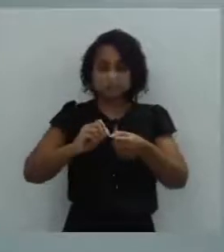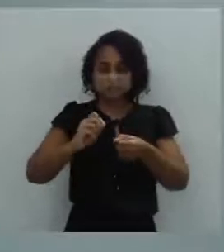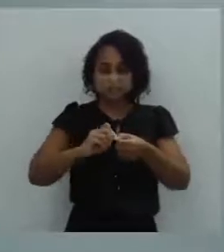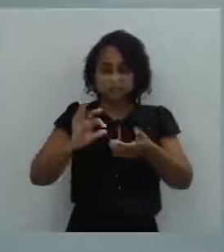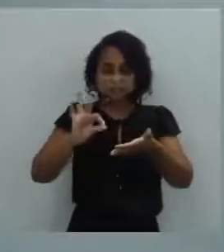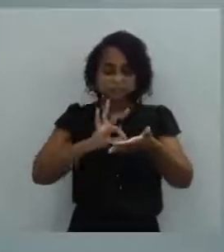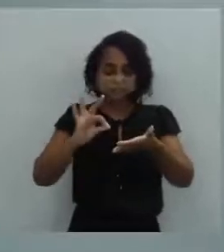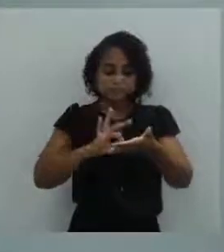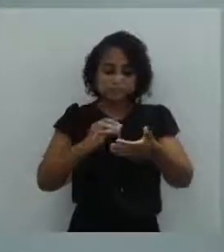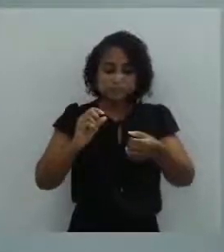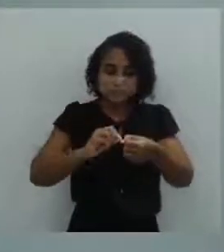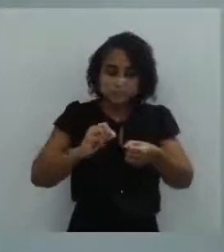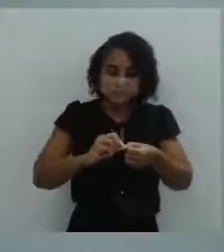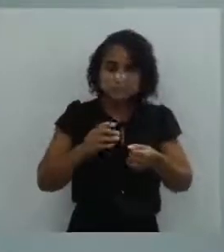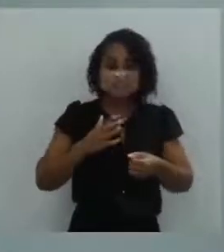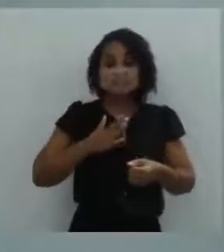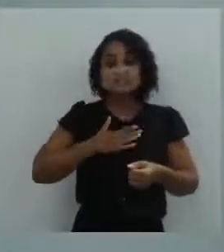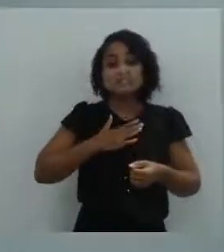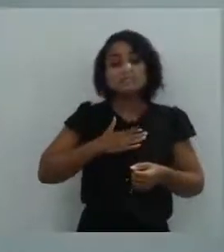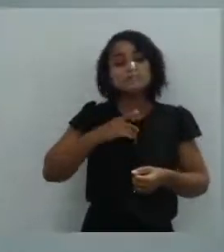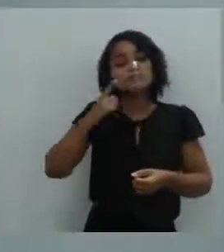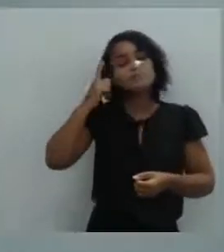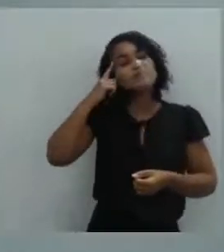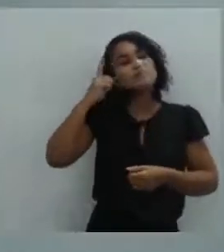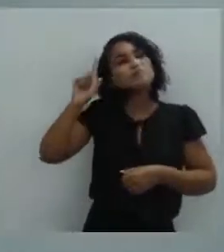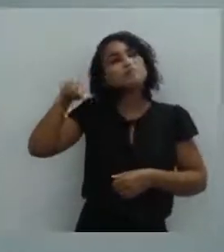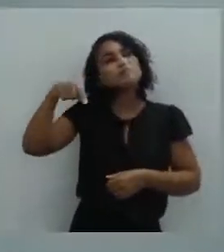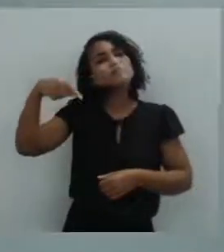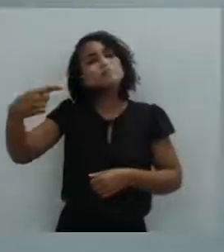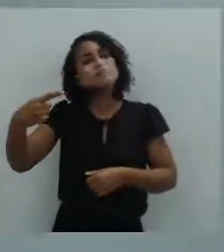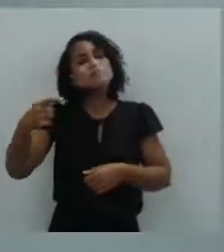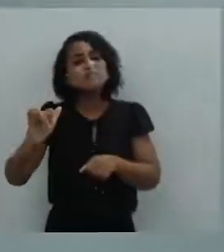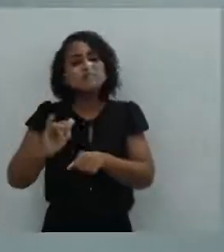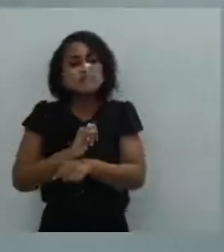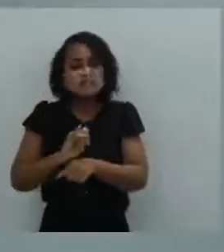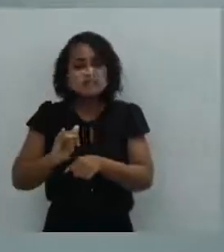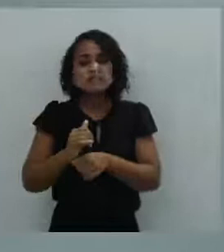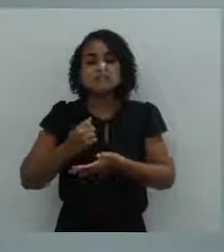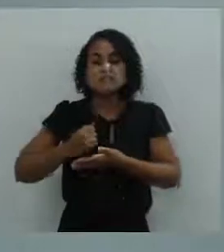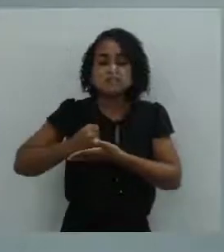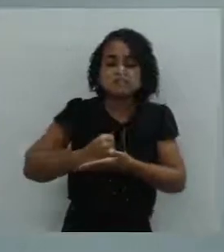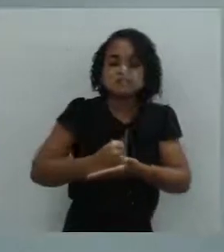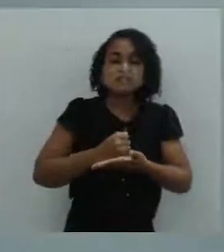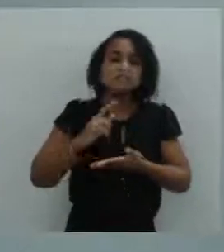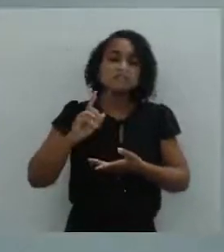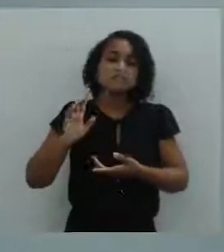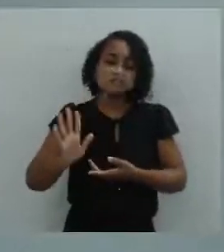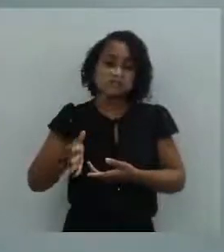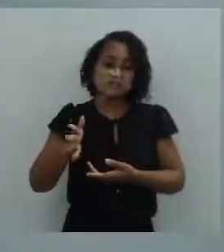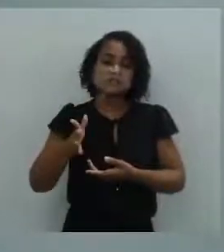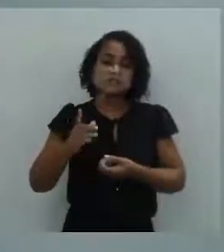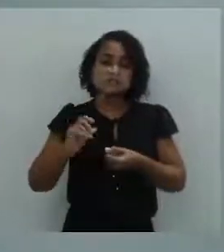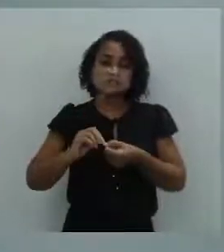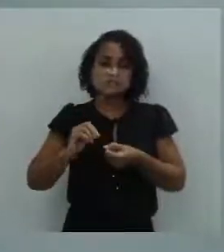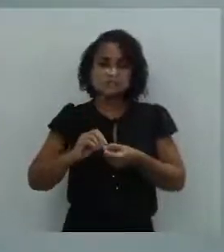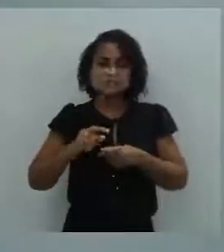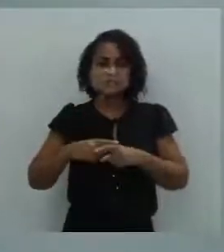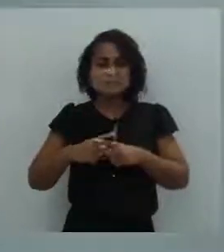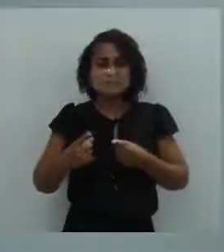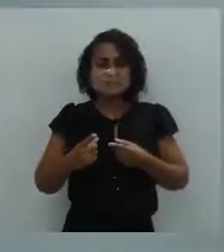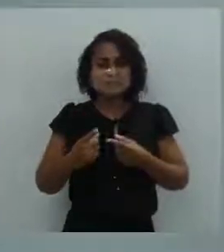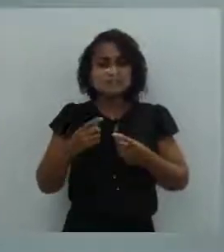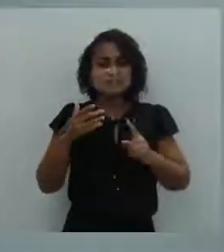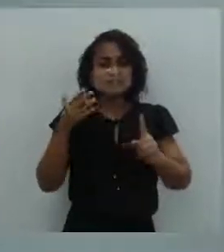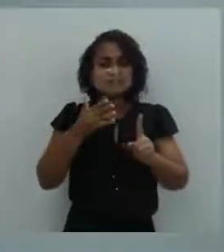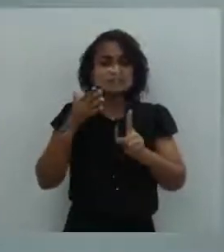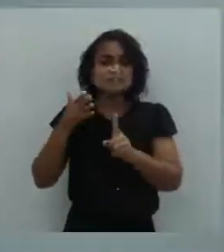o abaixo-assinado, aí eu tenho que pensar depois o suporte que eu vou usar. Já sei, é o abaixo-assinado, mas a quem eu